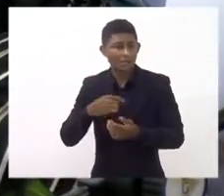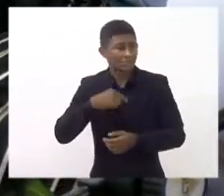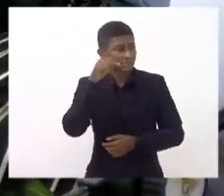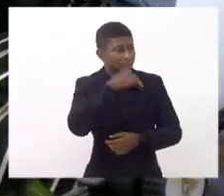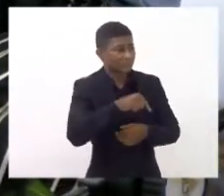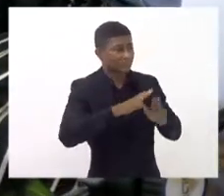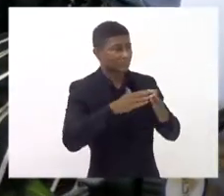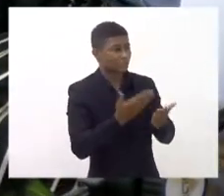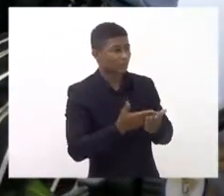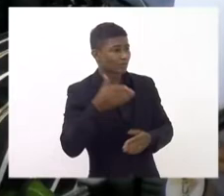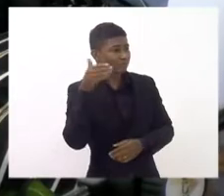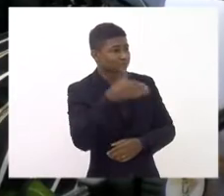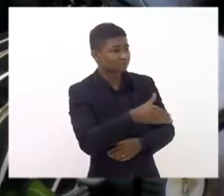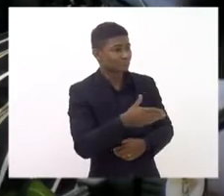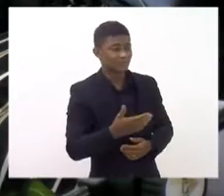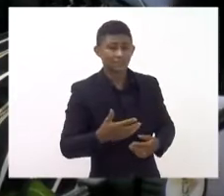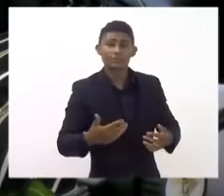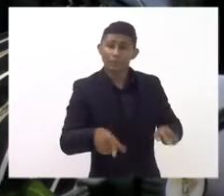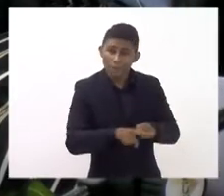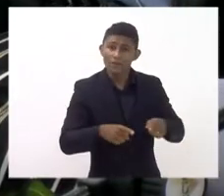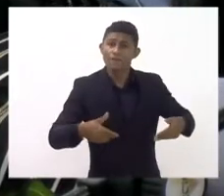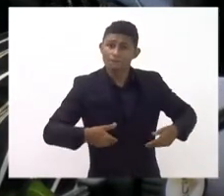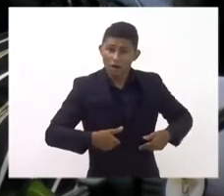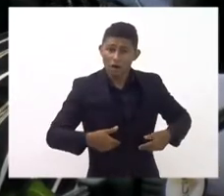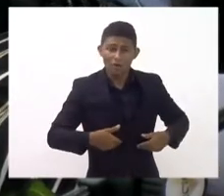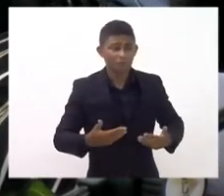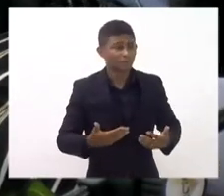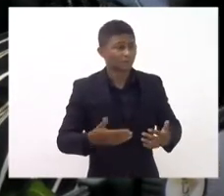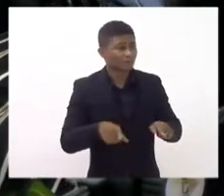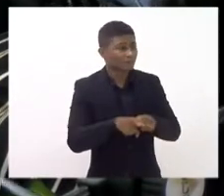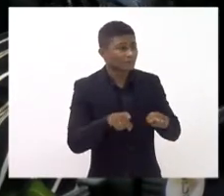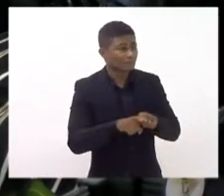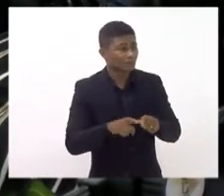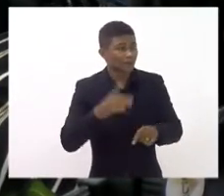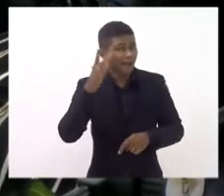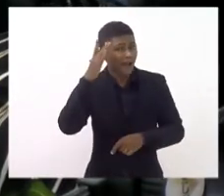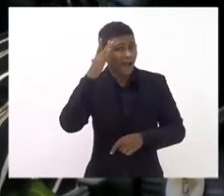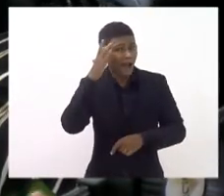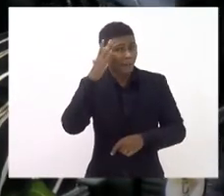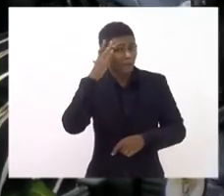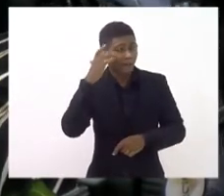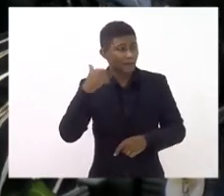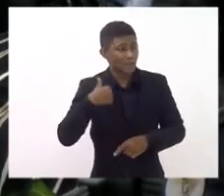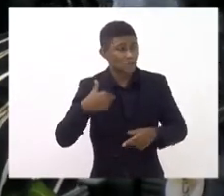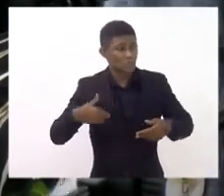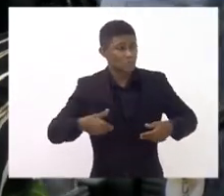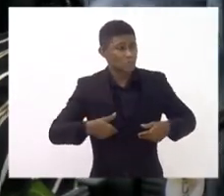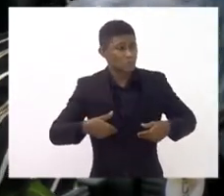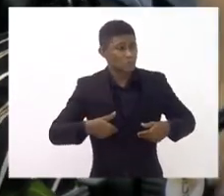instituto, sem comer e sabendo que não vai comer até o dia seguinte, senão não vai ter dinheiro.